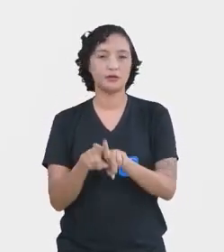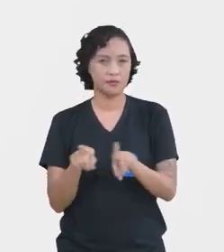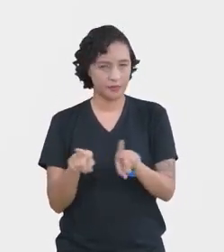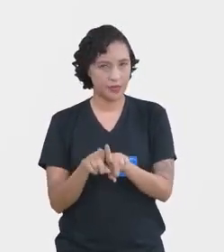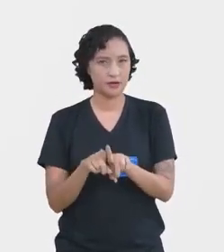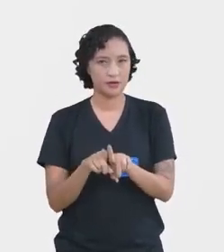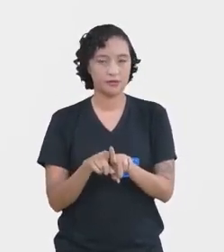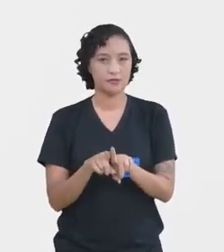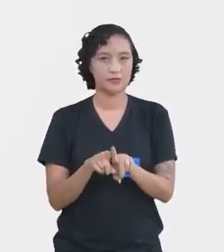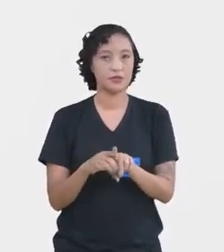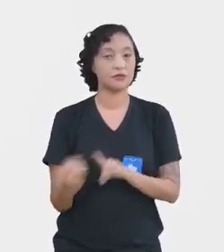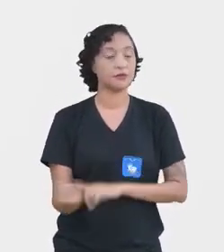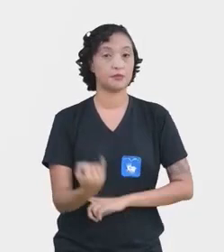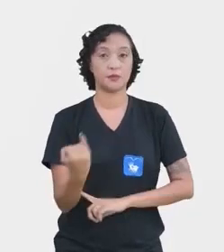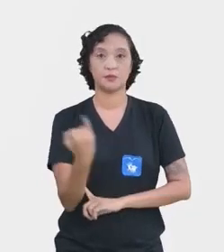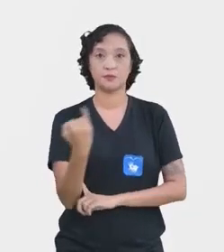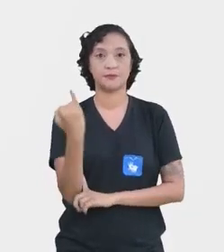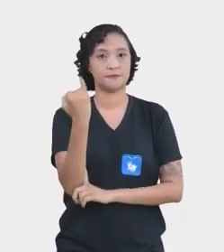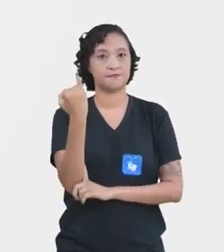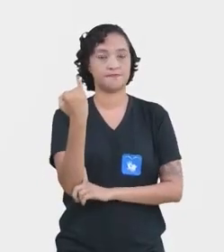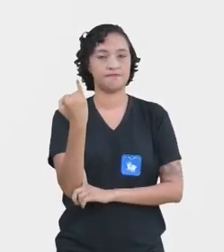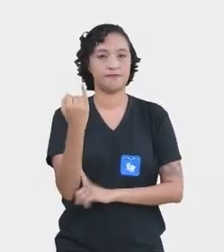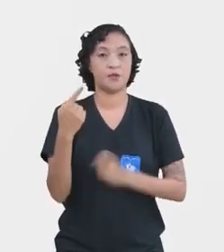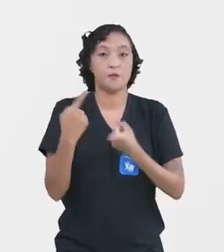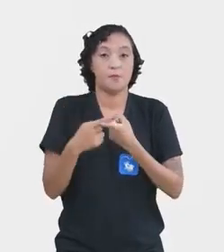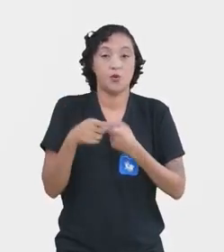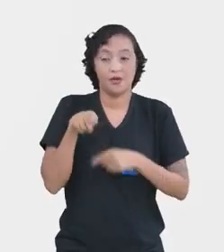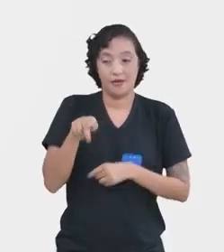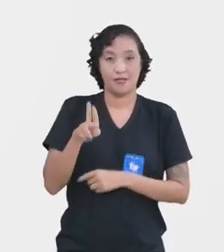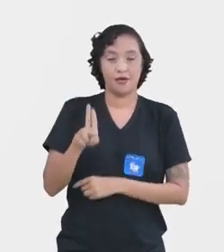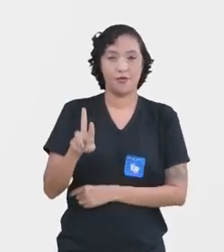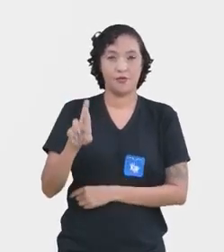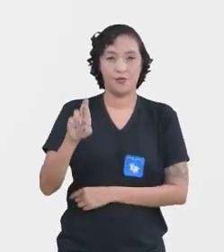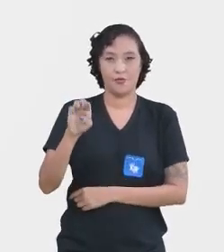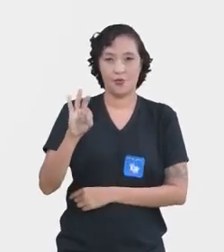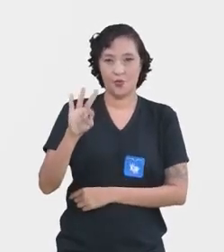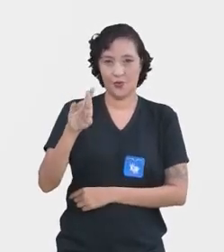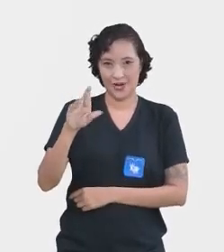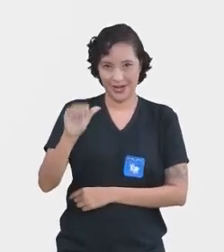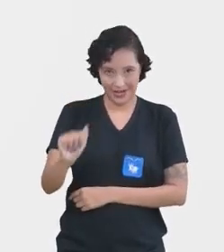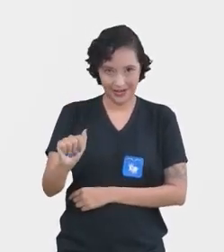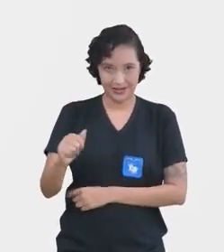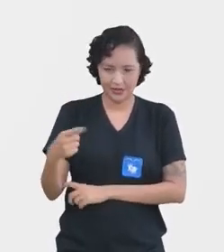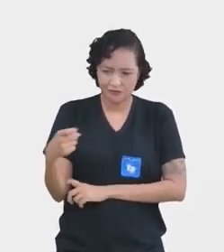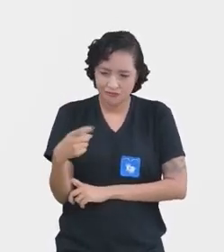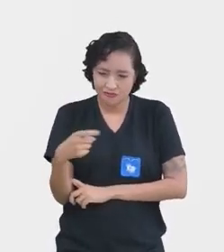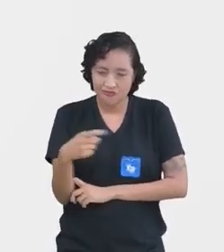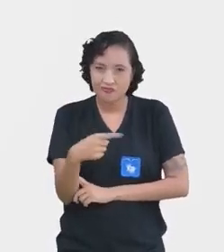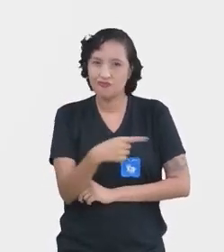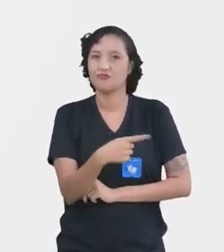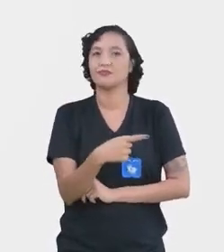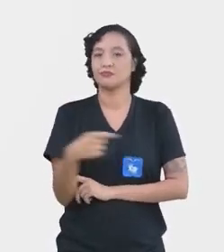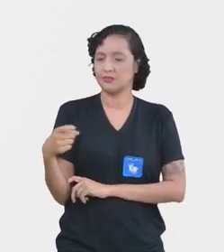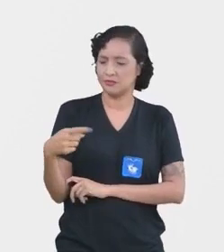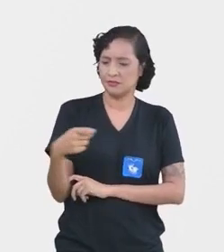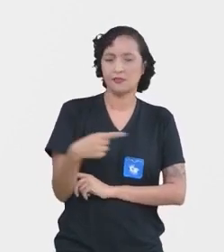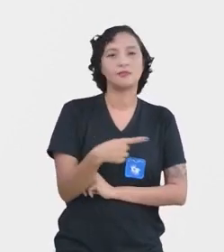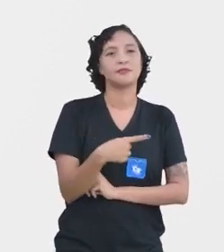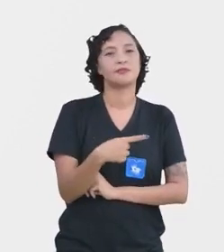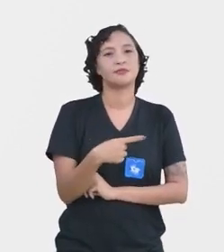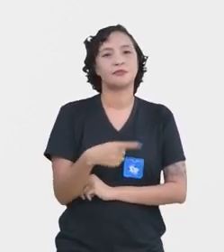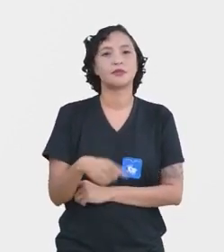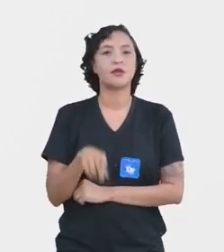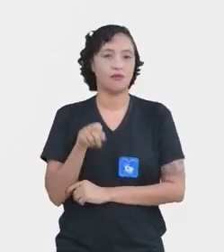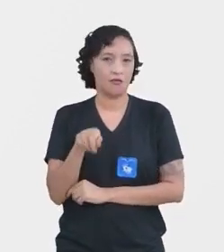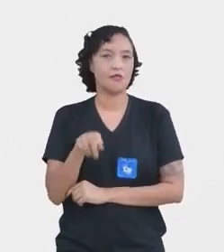uma situação importante, porque é nela que vai passar o esperma, né? Aonde vai estar